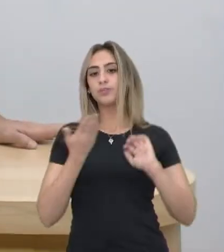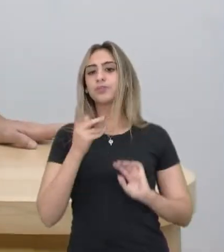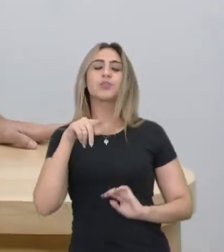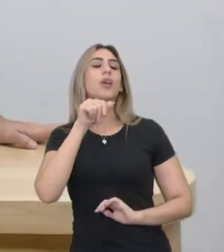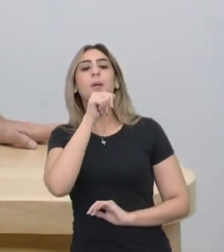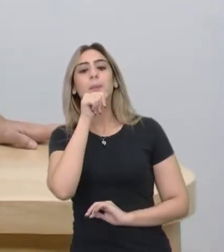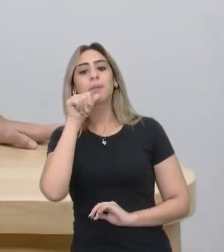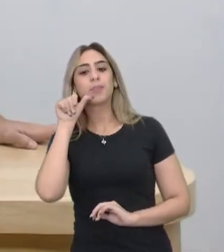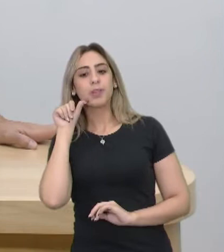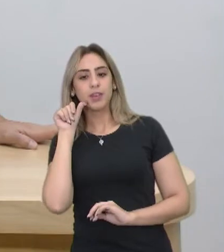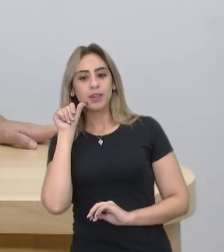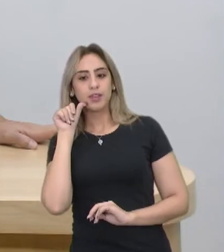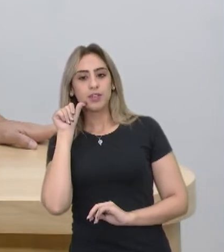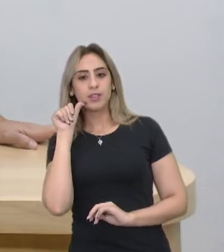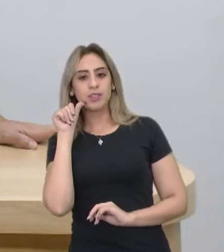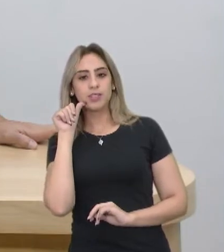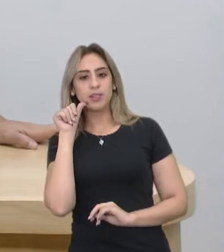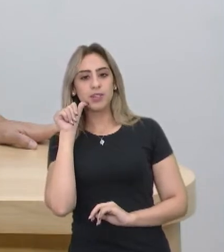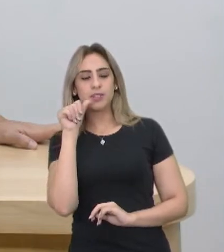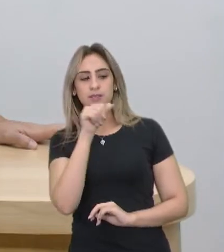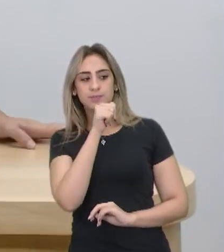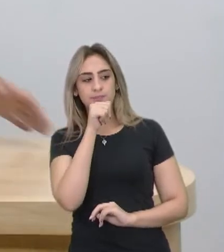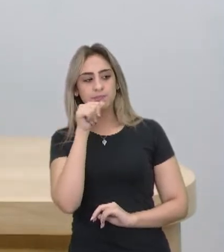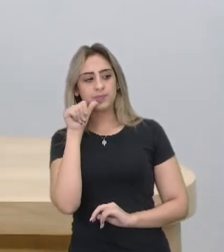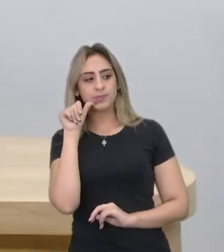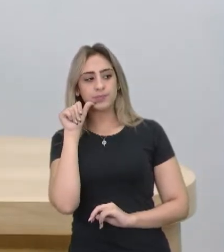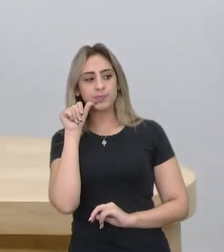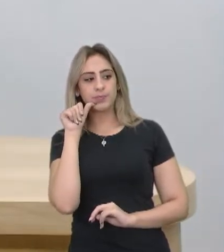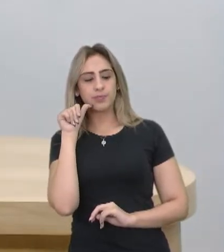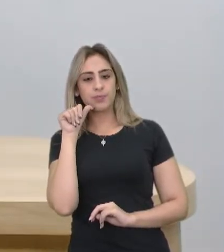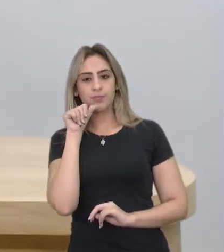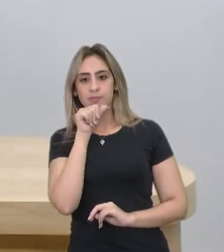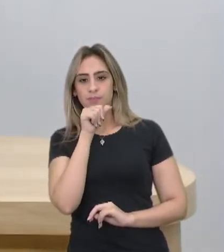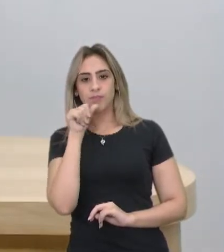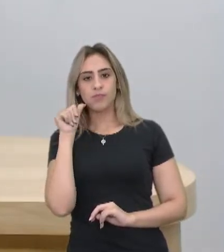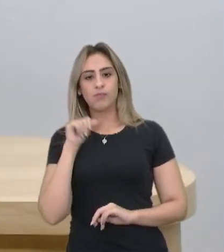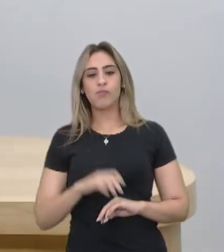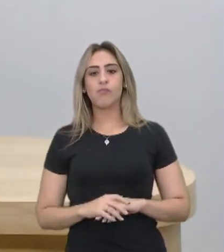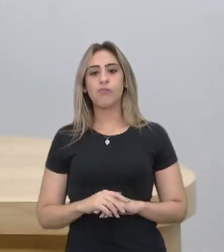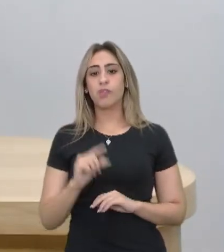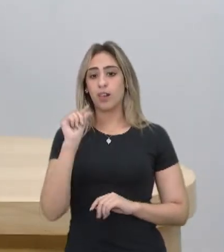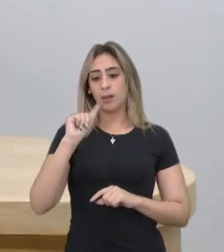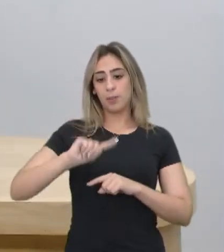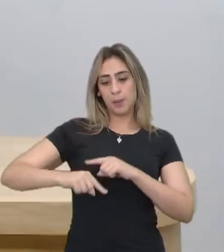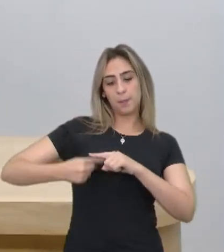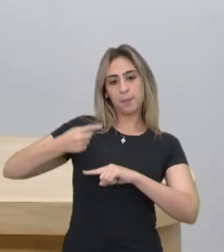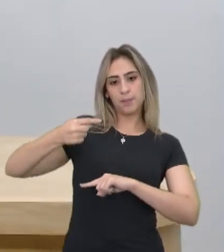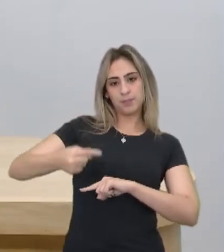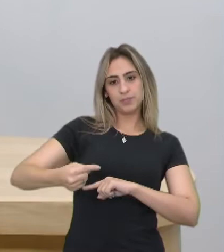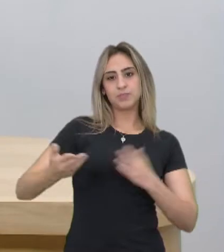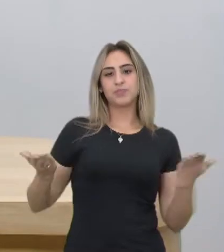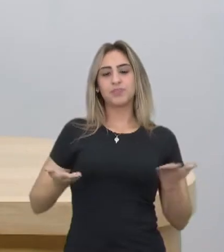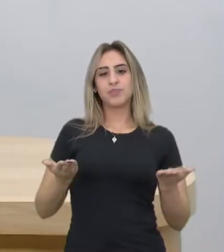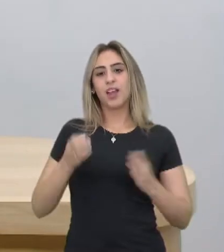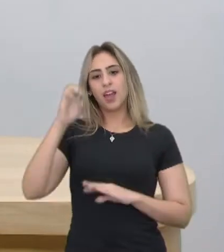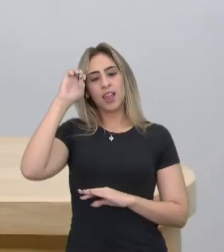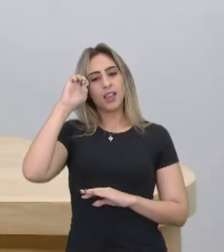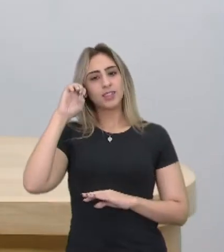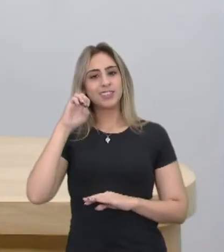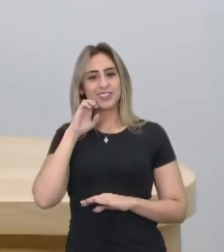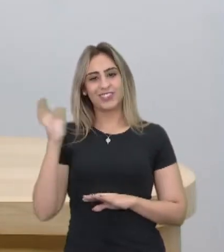a Bianca, né? Que tá aí agora. A Bianca vai dar um tchauzinho pra gente aí. E logo em seguida vai vir a